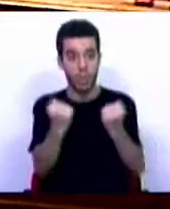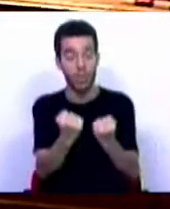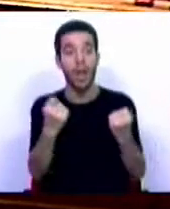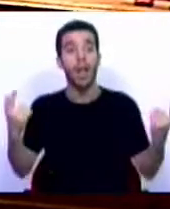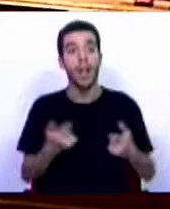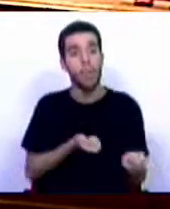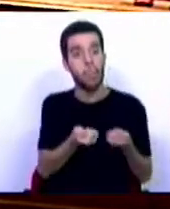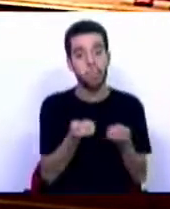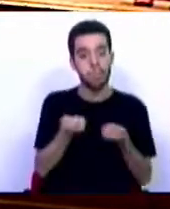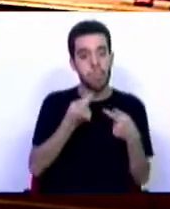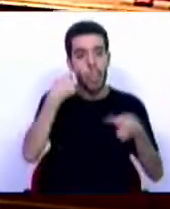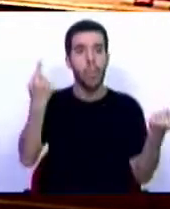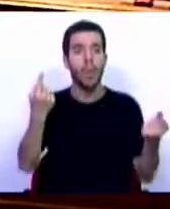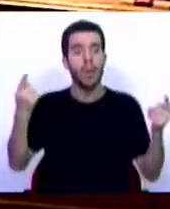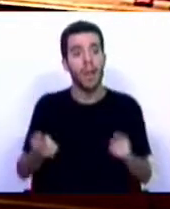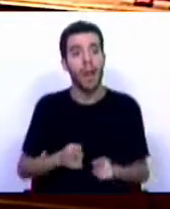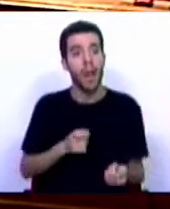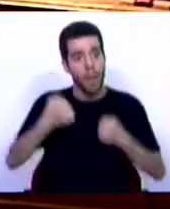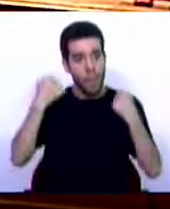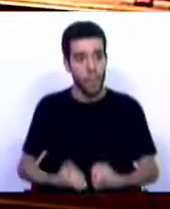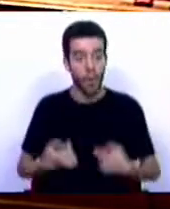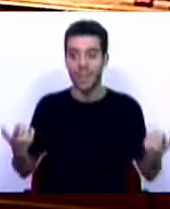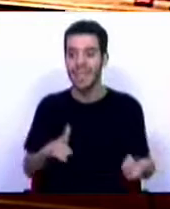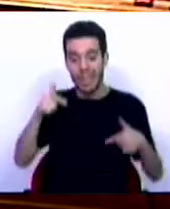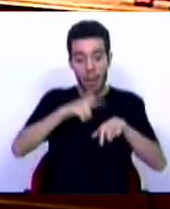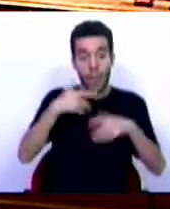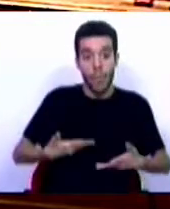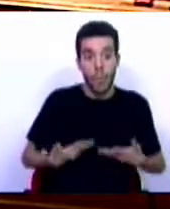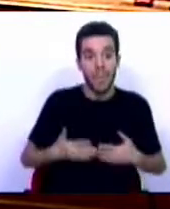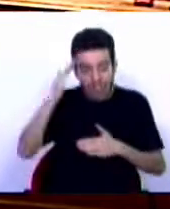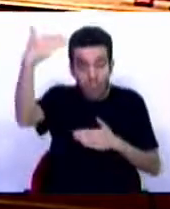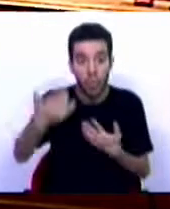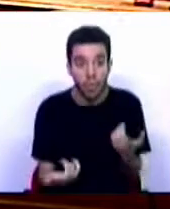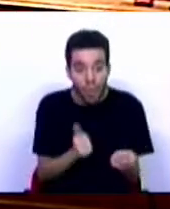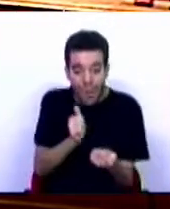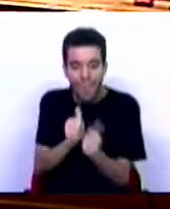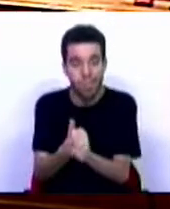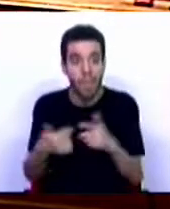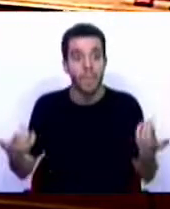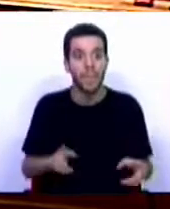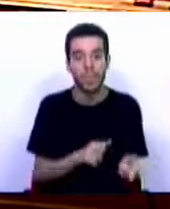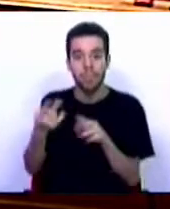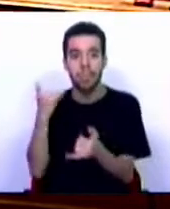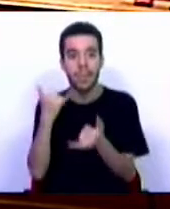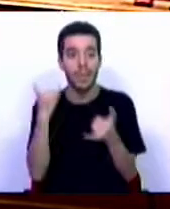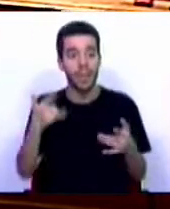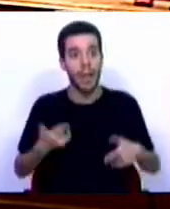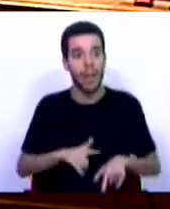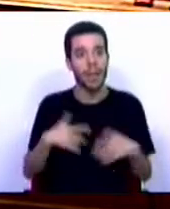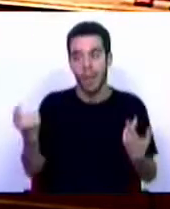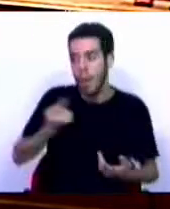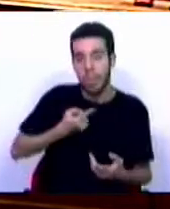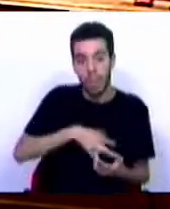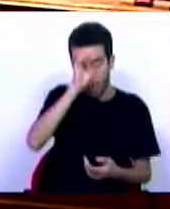administração pública forte e adaptada aos desafios do presente e do futuro. A transição digital e geracional que se exige à máquina